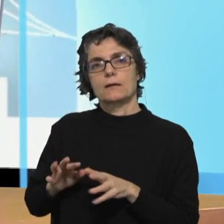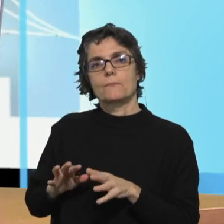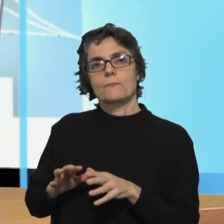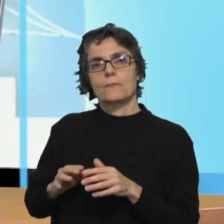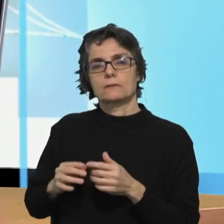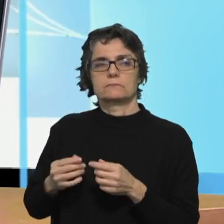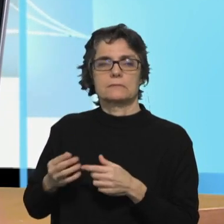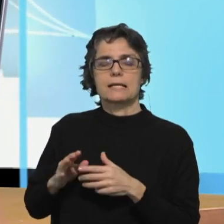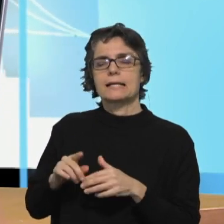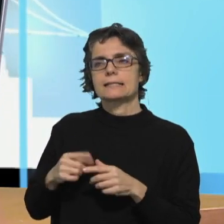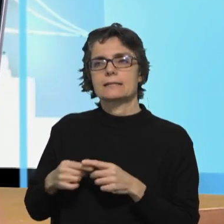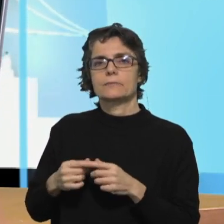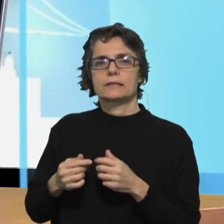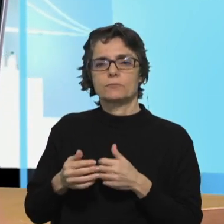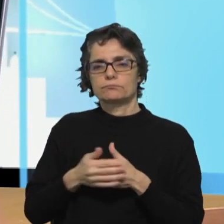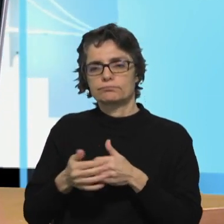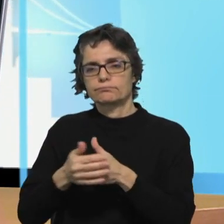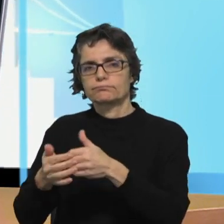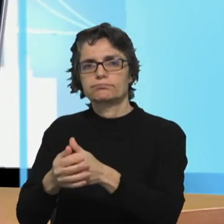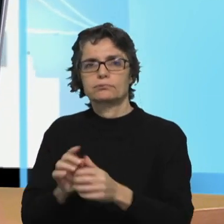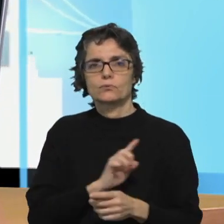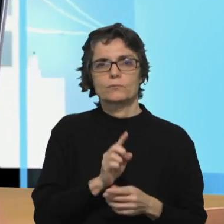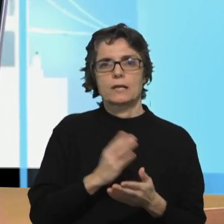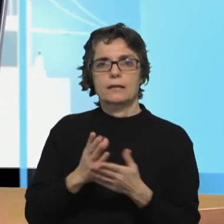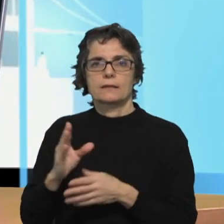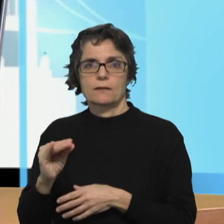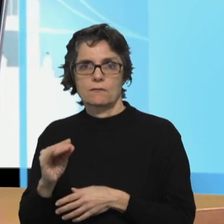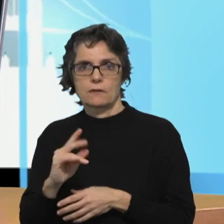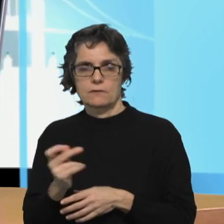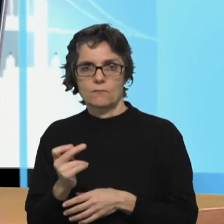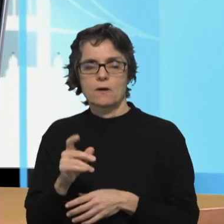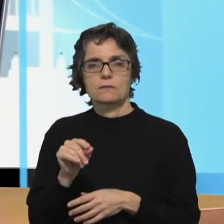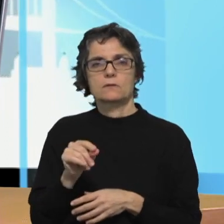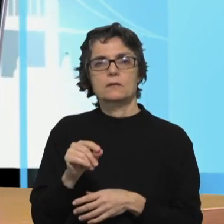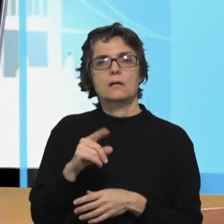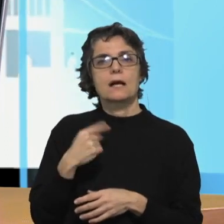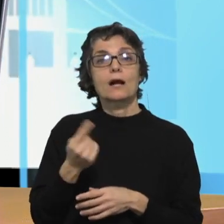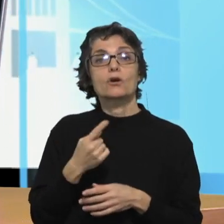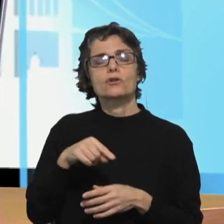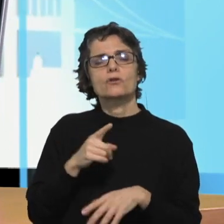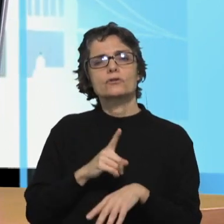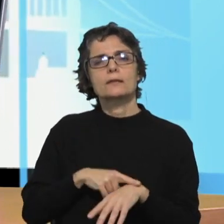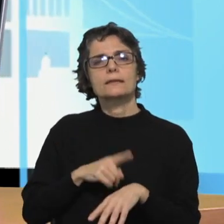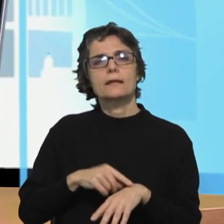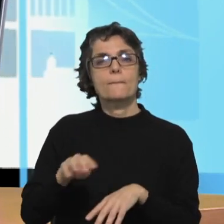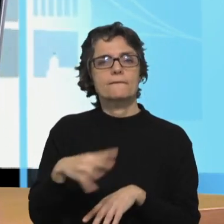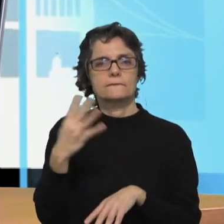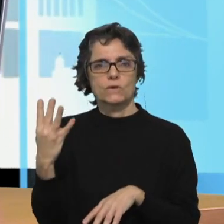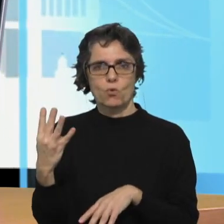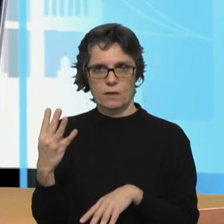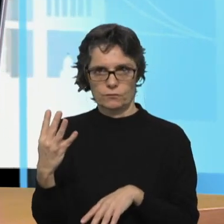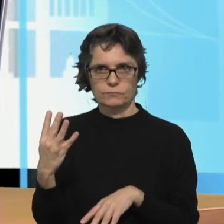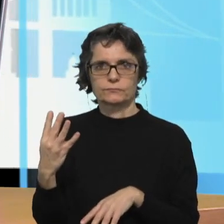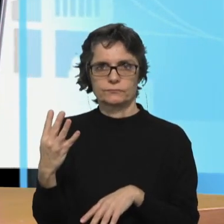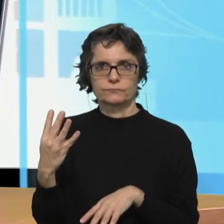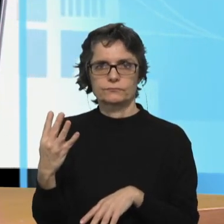1º ao 10º ano. Aqui os nossos bispos, no seu discernimento, propuseram os tais 4 tempos. Não é?